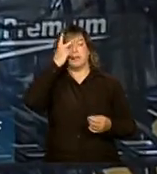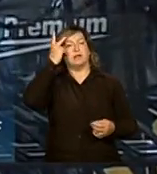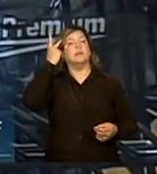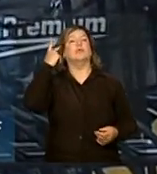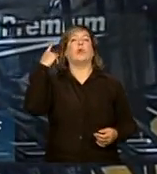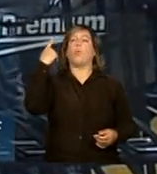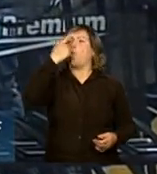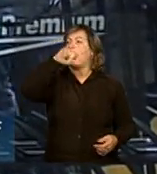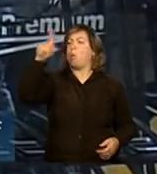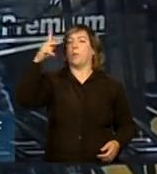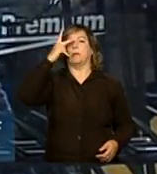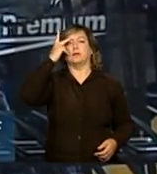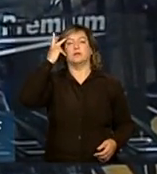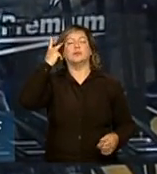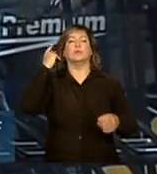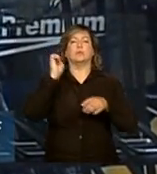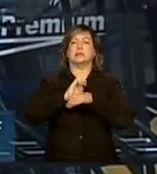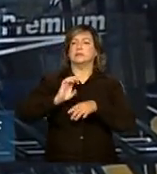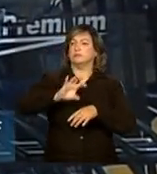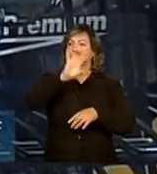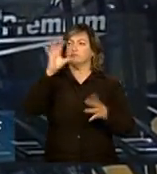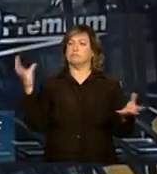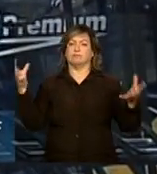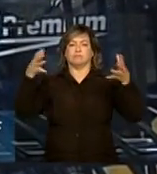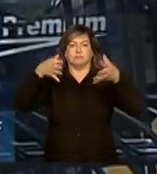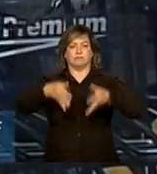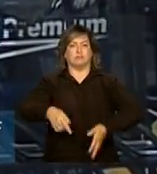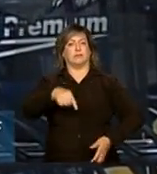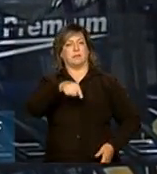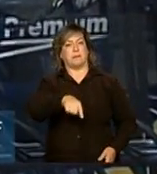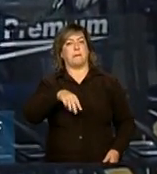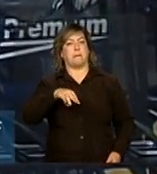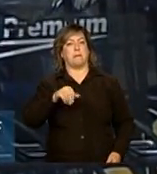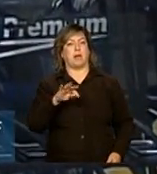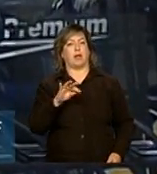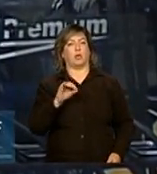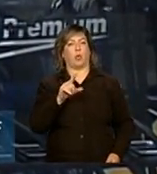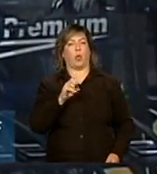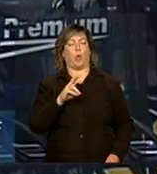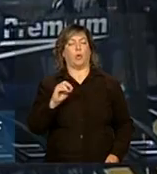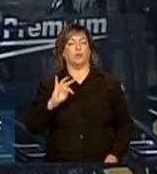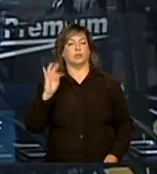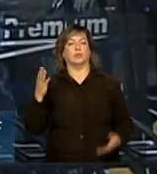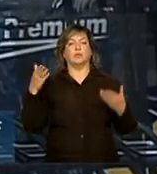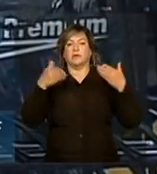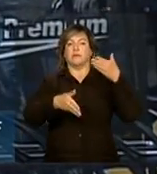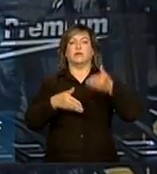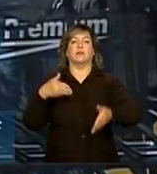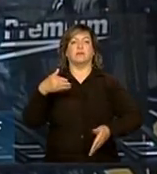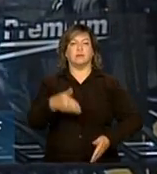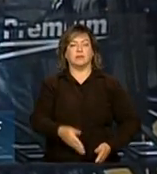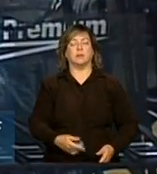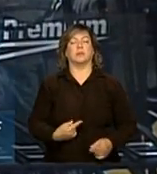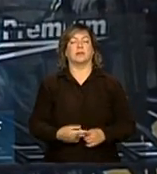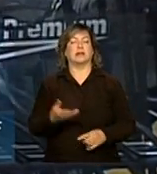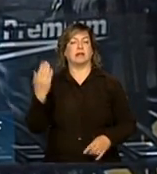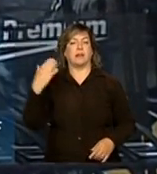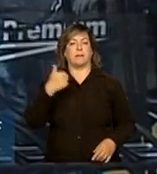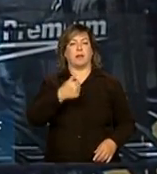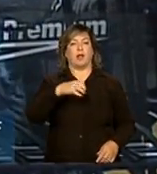muitas pessoas de várias regiões do país claro que é uma região que que atrai pessoas de outras regiões desde a década de